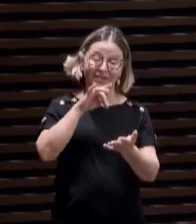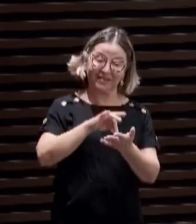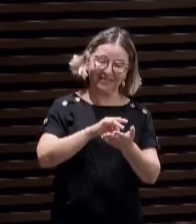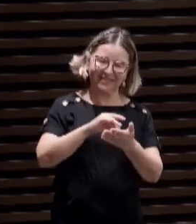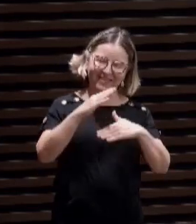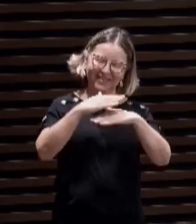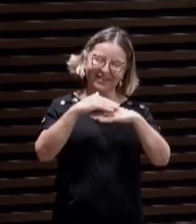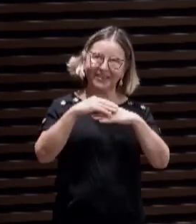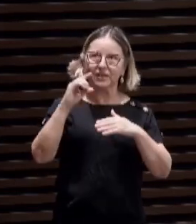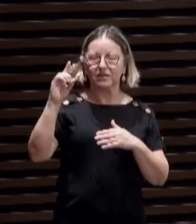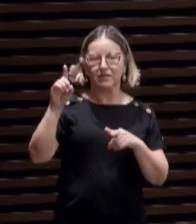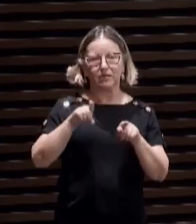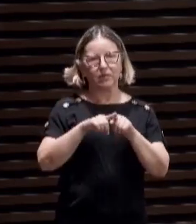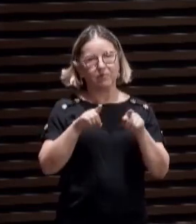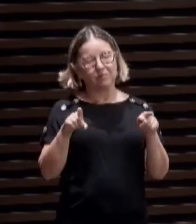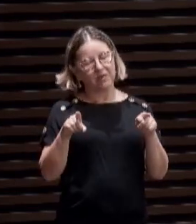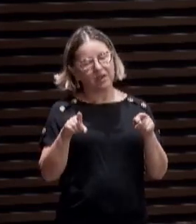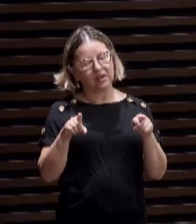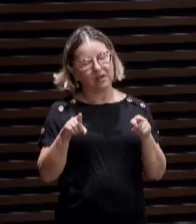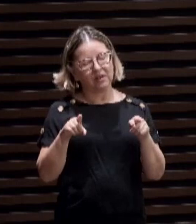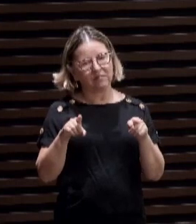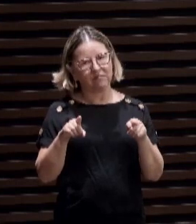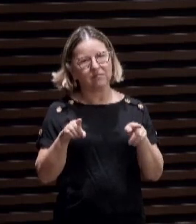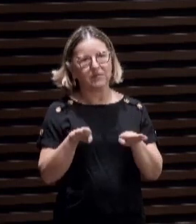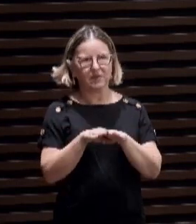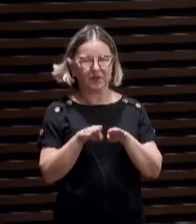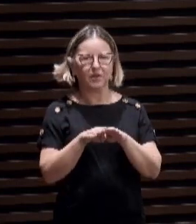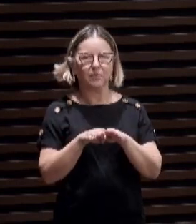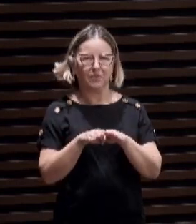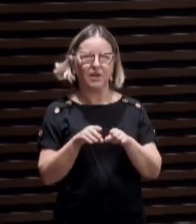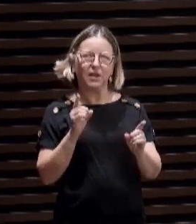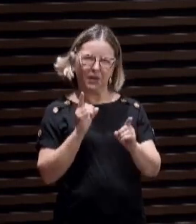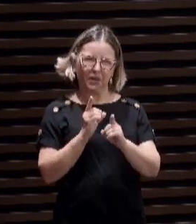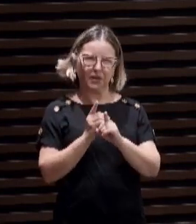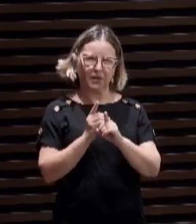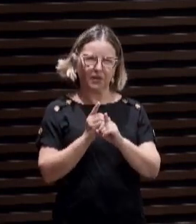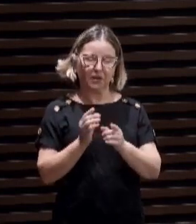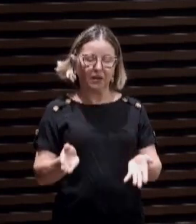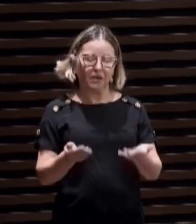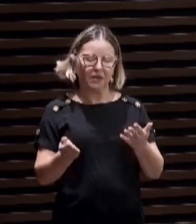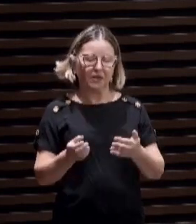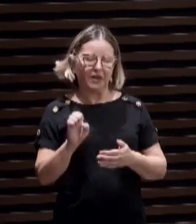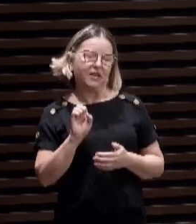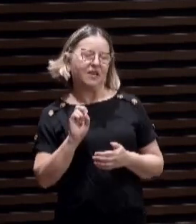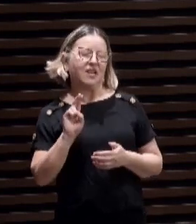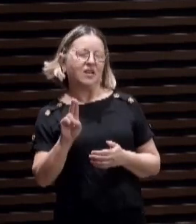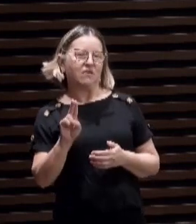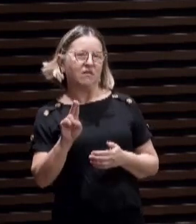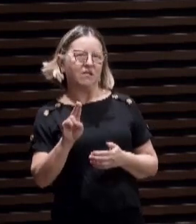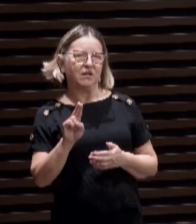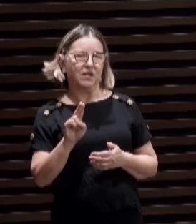muito comum encontrar ao mesmo tempo motivações egoístas e falsa humildade que